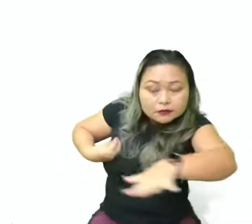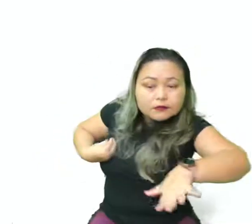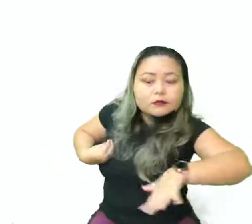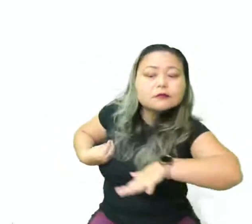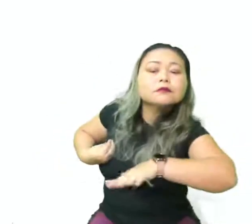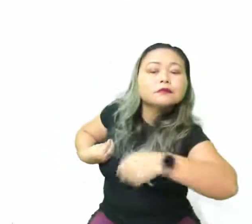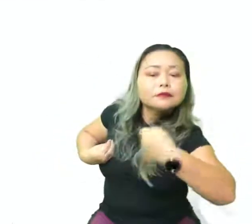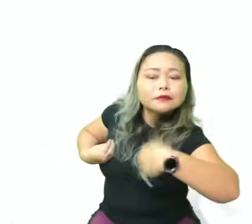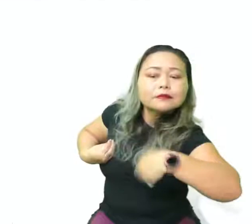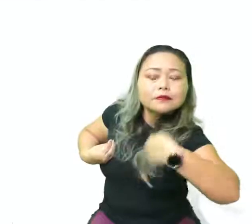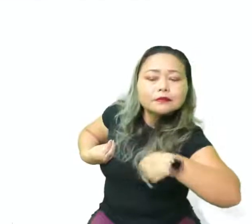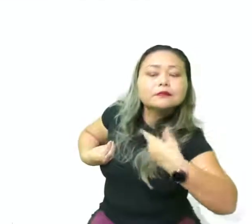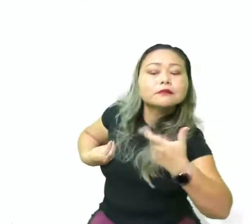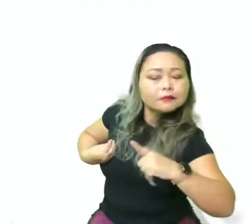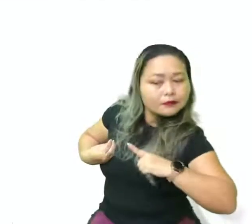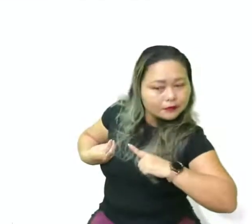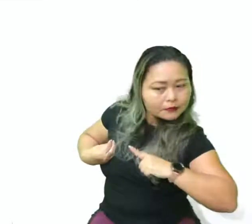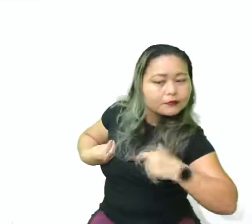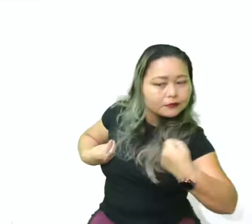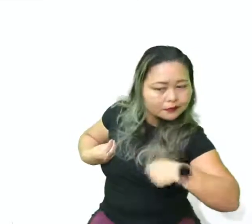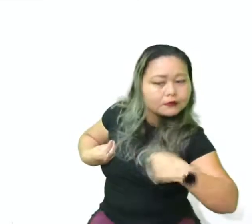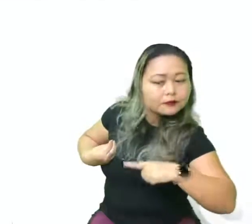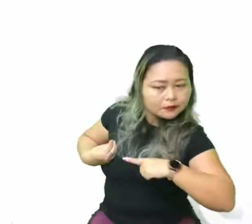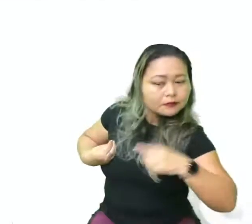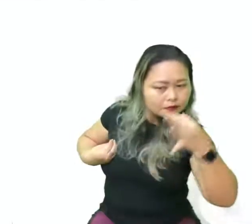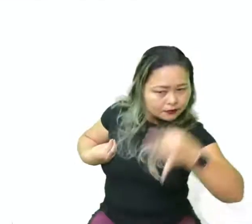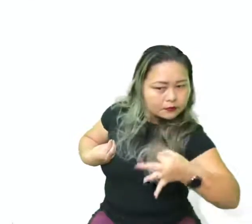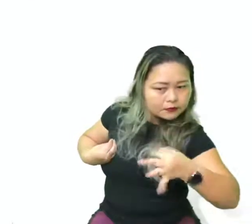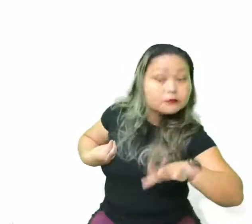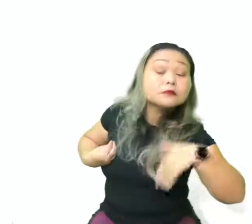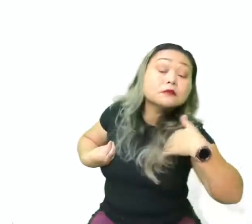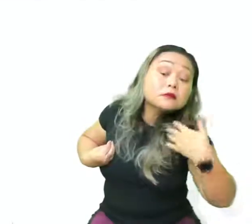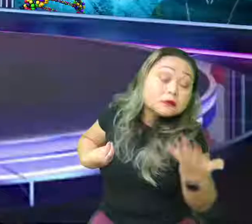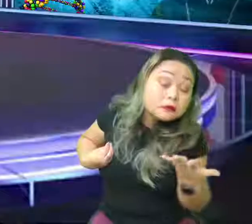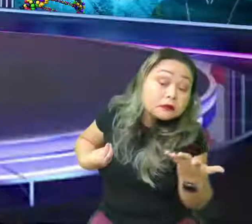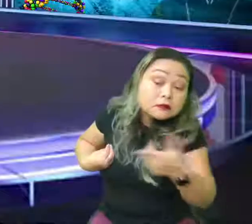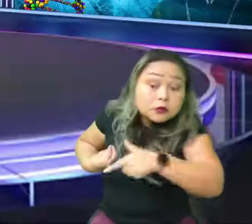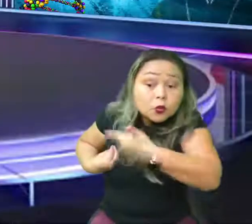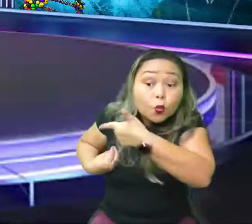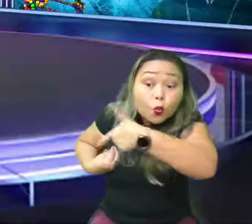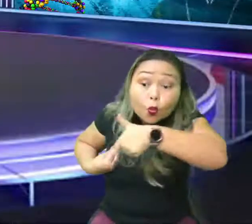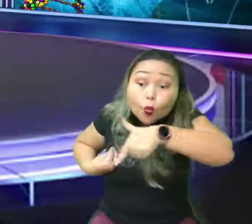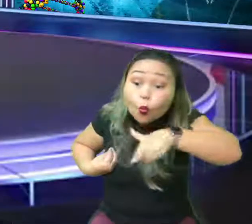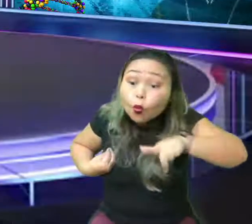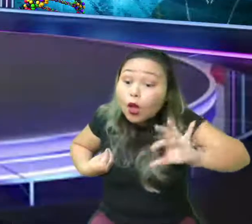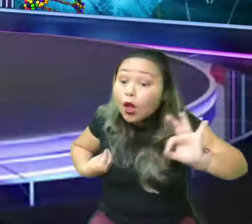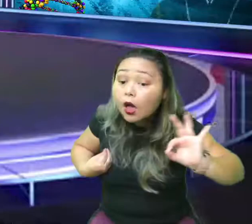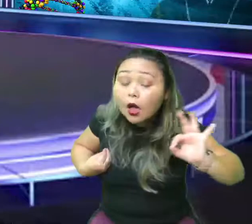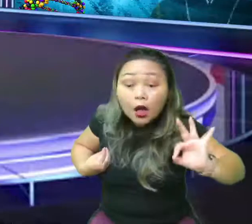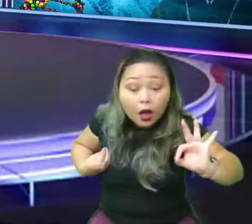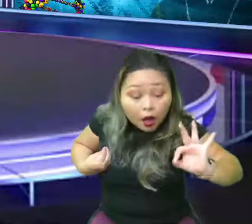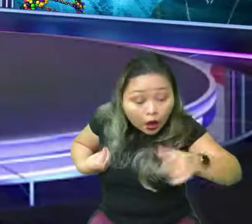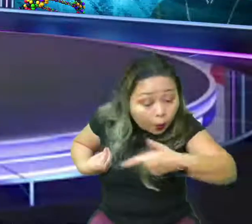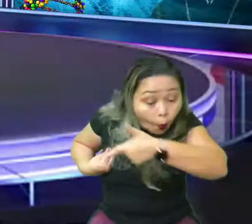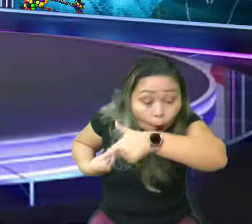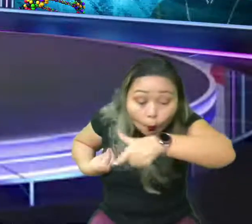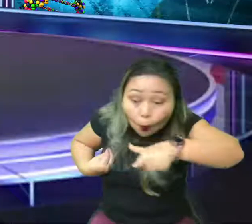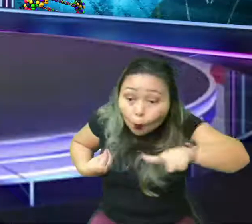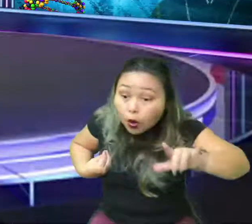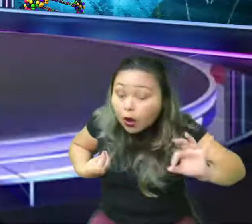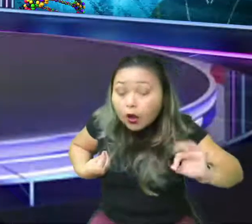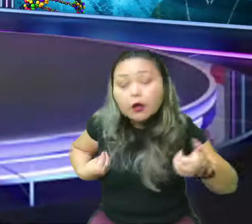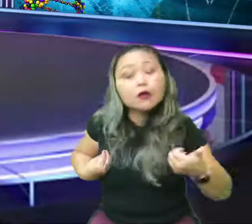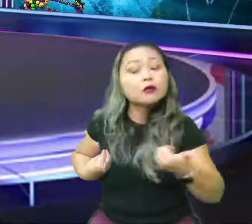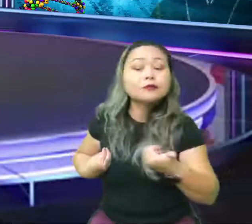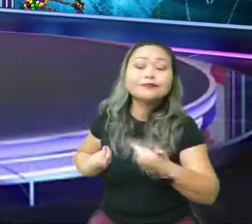ambientais precisavam estar presentes. Certo? Sem essas condições,